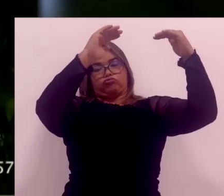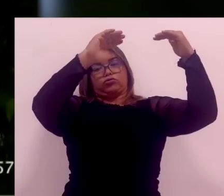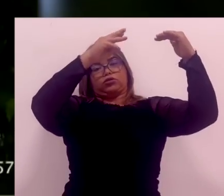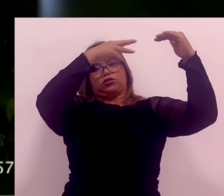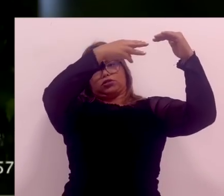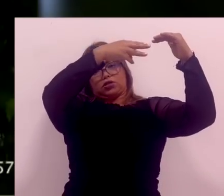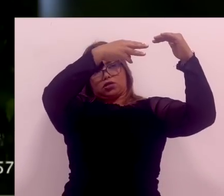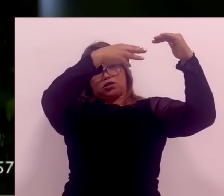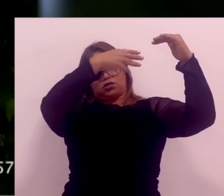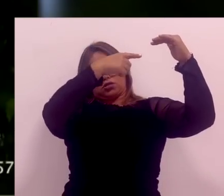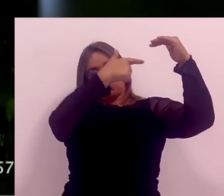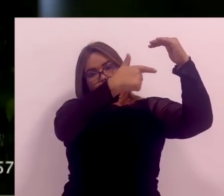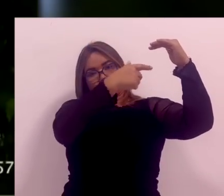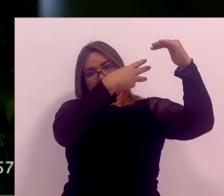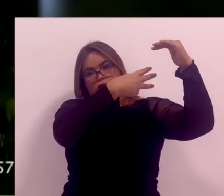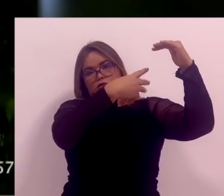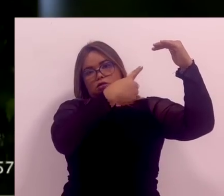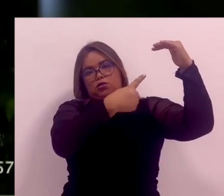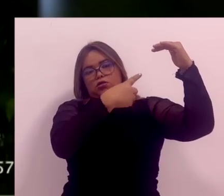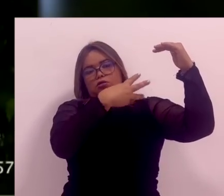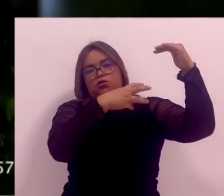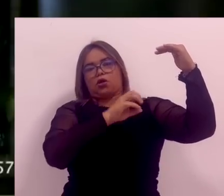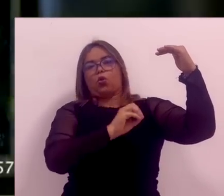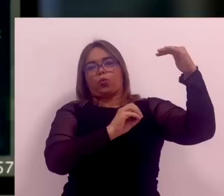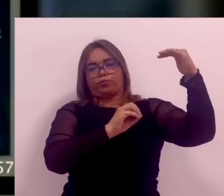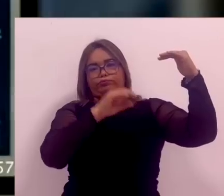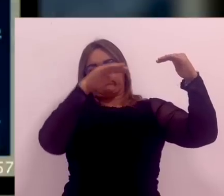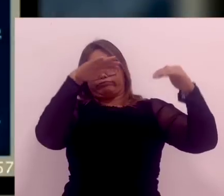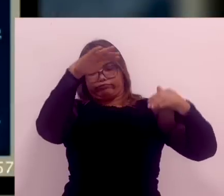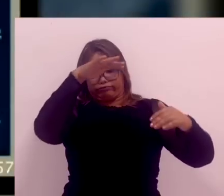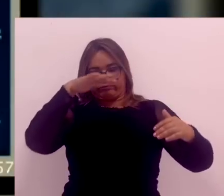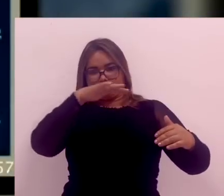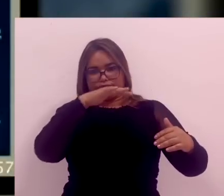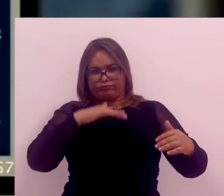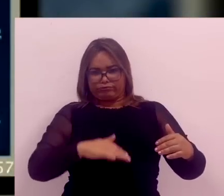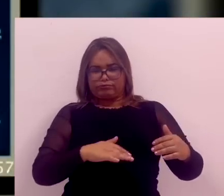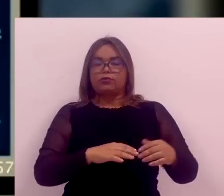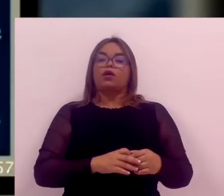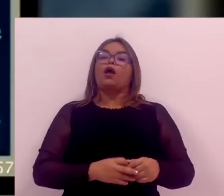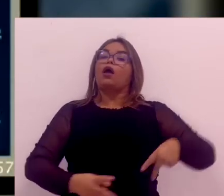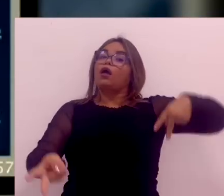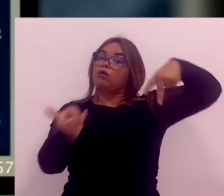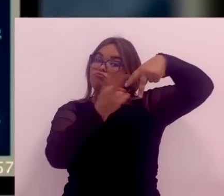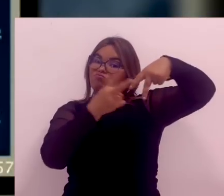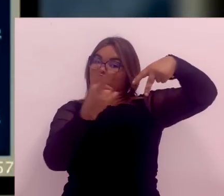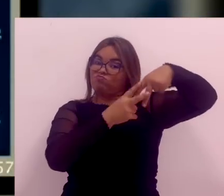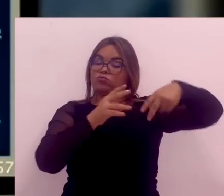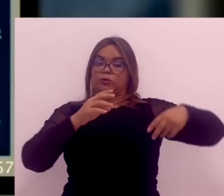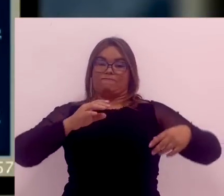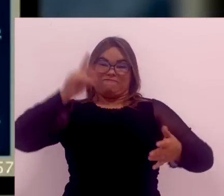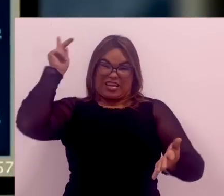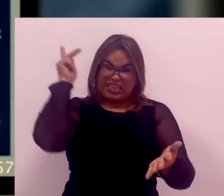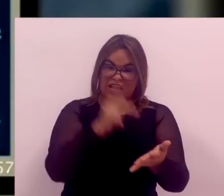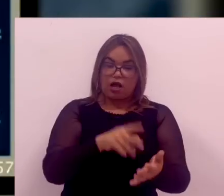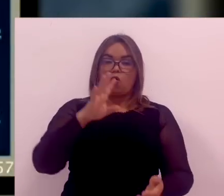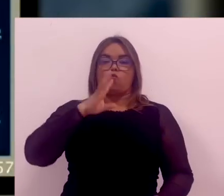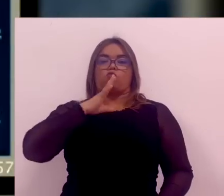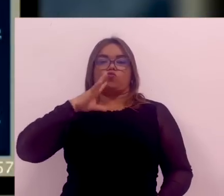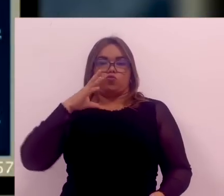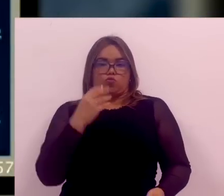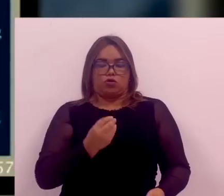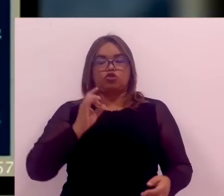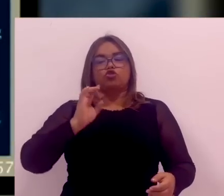podem ao 32º, 31º e 30º graus. A religião maçônica deveria ser, para todos